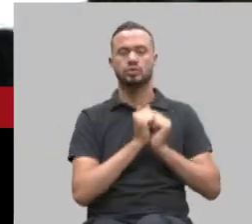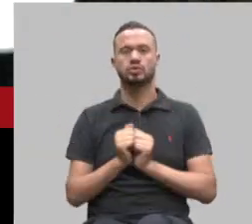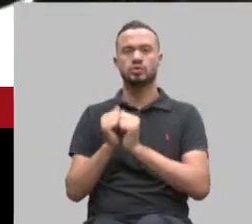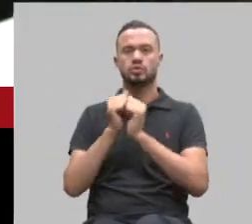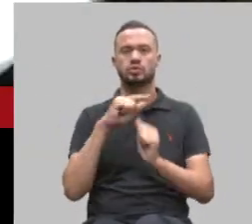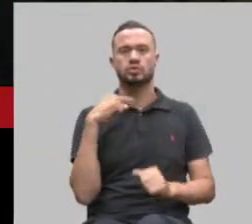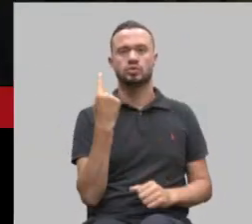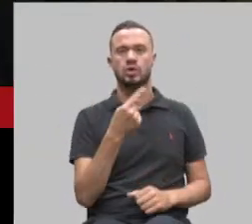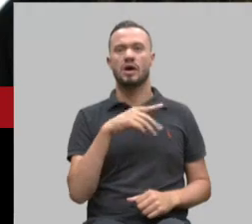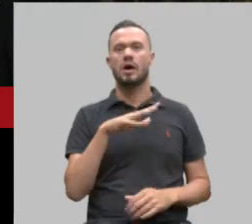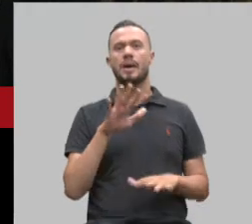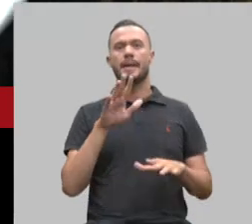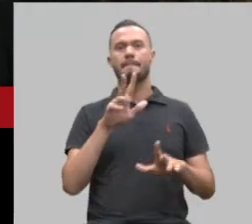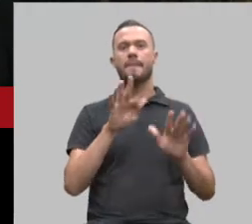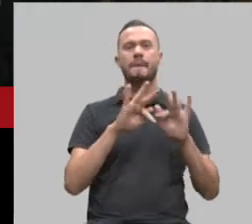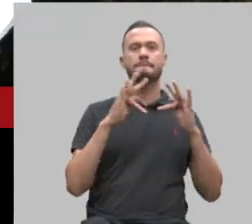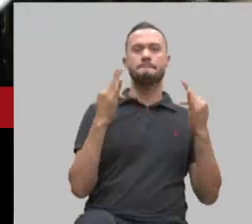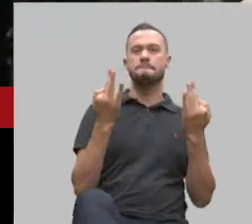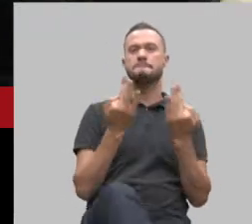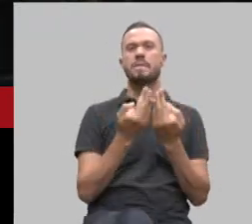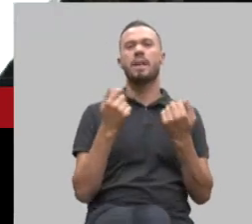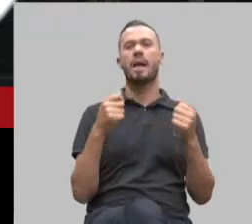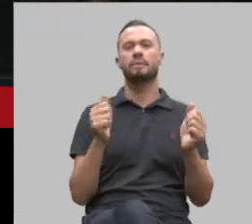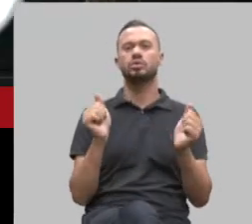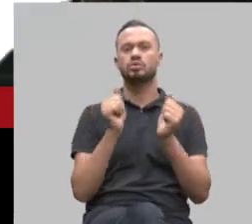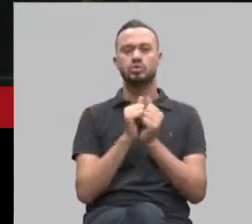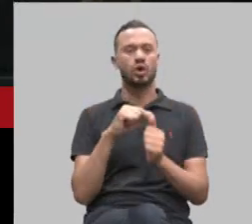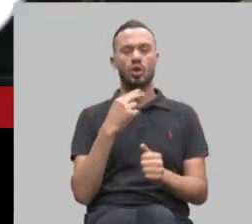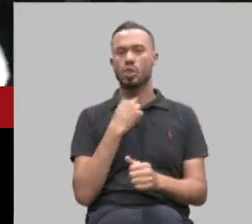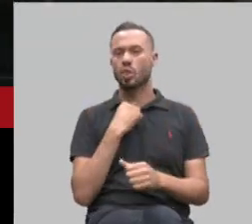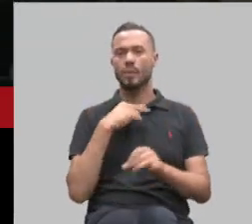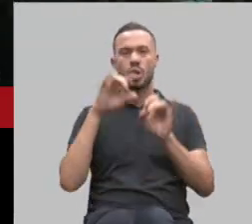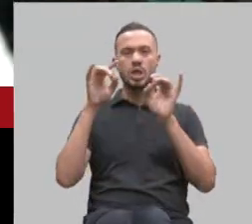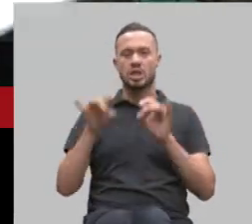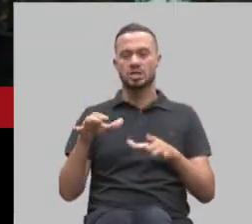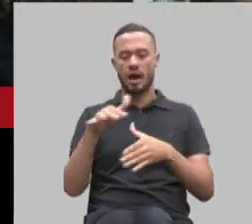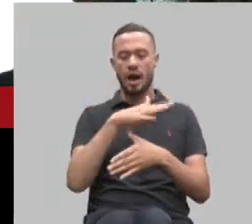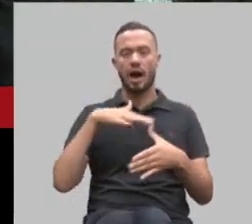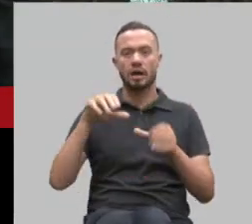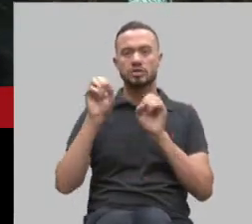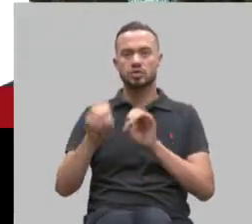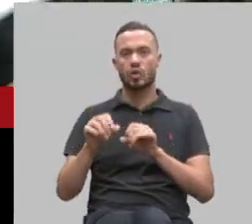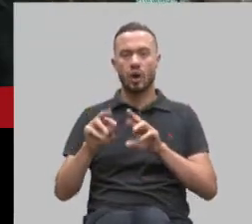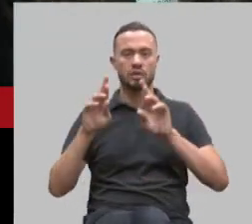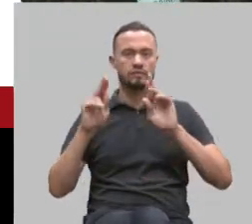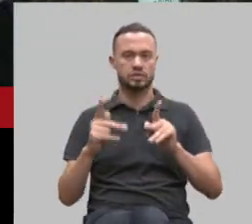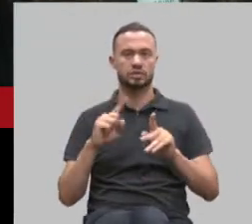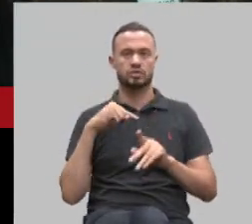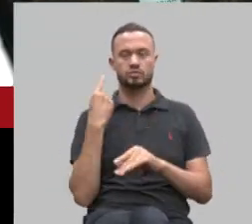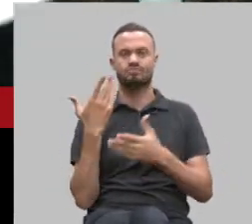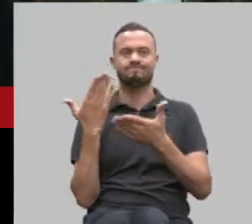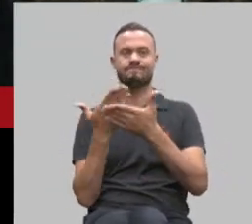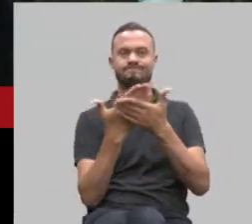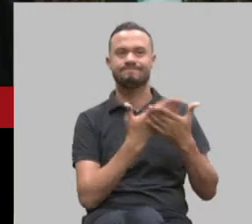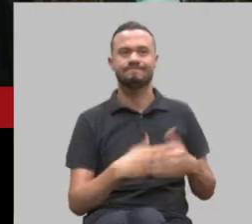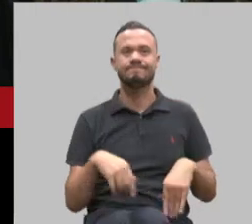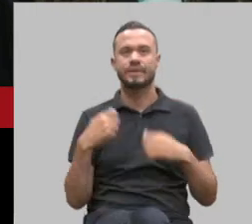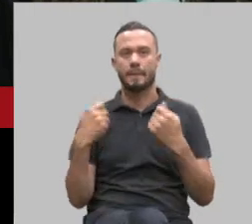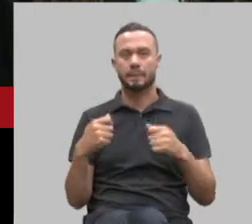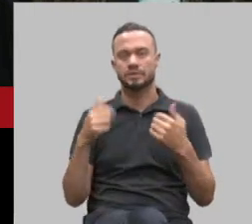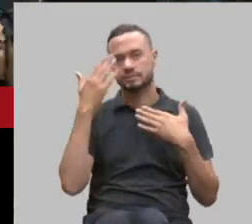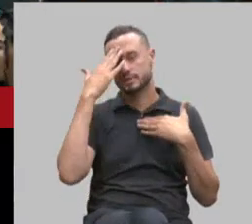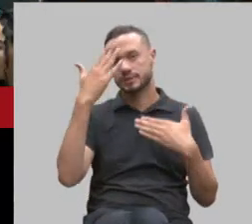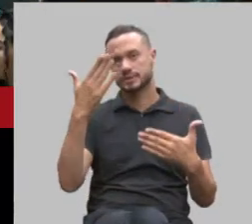pais devem interagir nós não podemos deixar com que no ambiente escolar seja diferente nós como estudantes merecemos isso